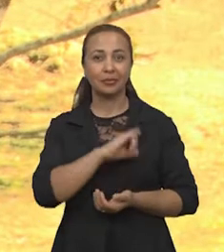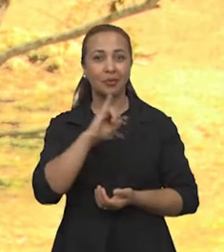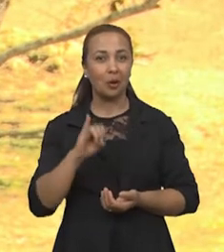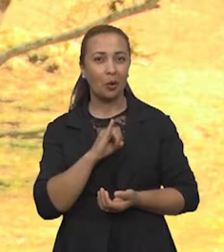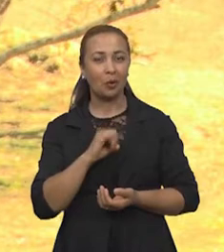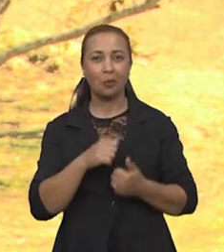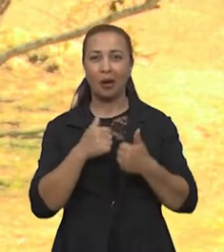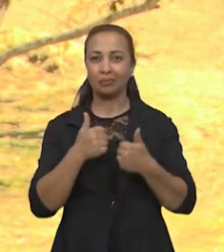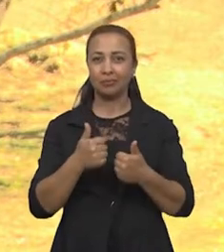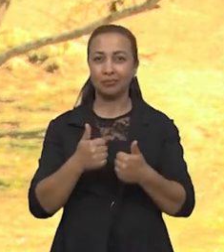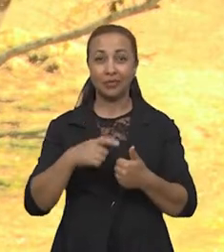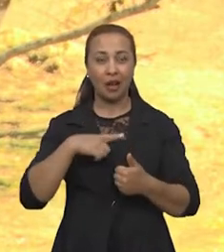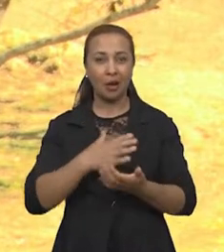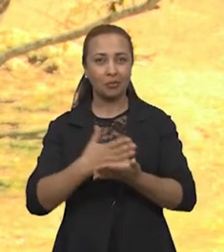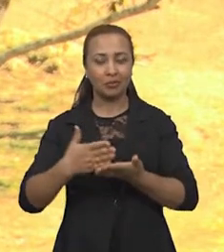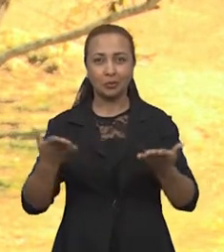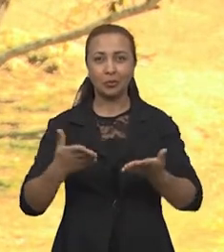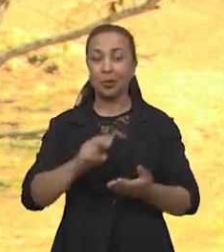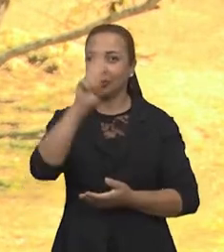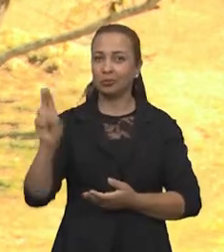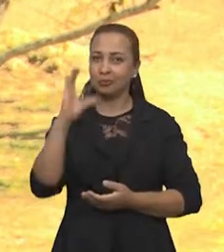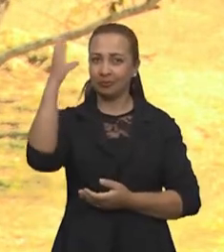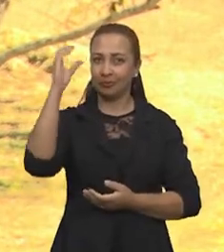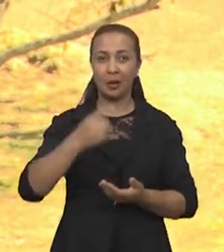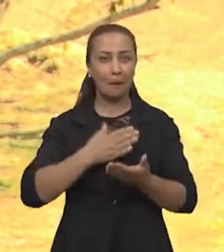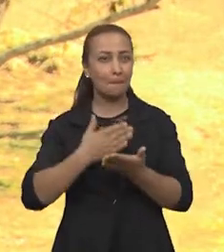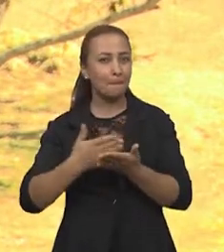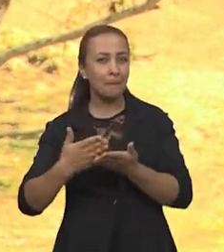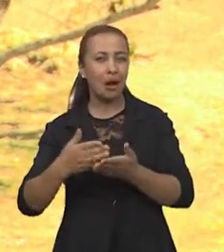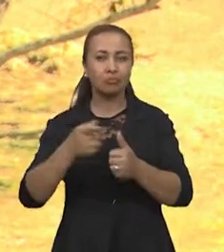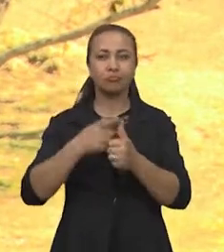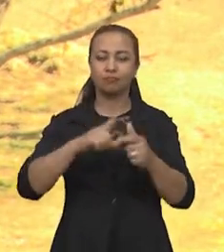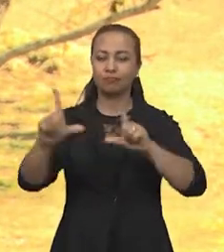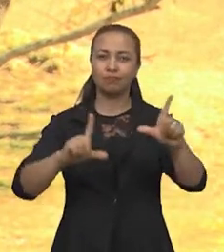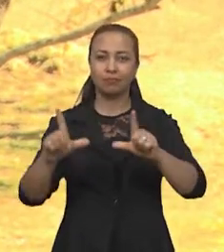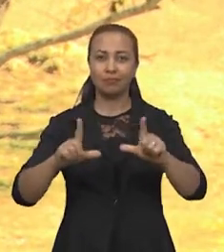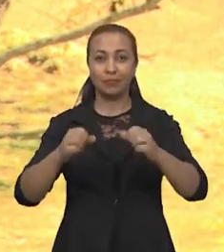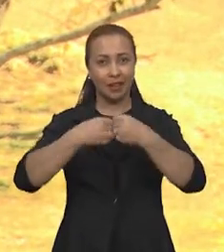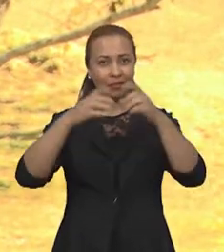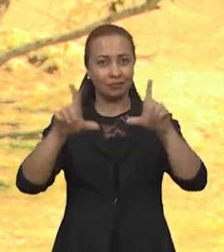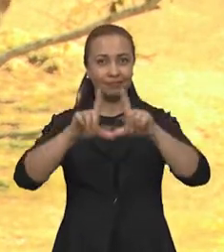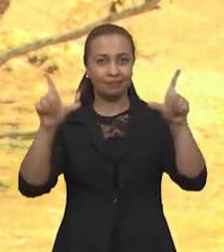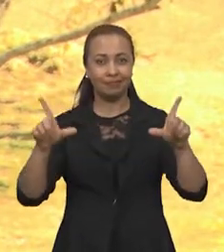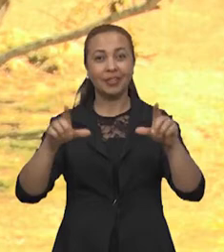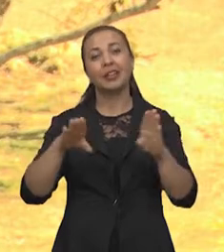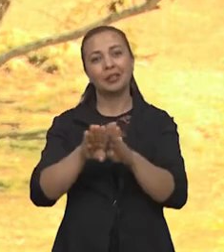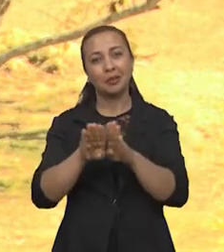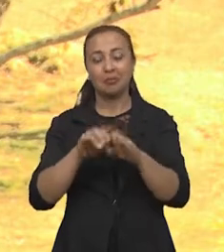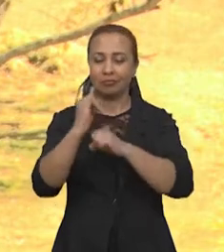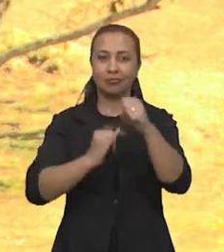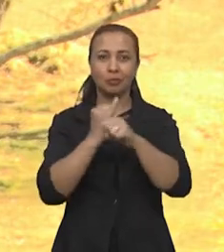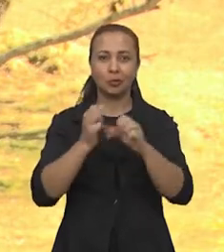Olá, tudo bem? Está no ar mais um Univerciência, o primeiro programa brasileiro de TV aberta e internet, produzido por meio